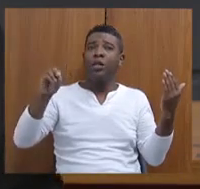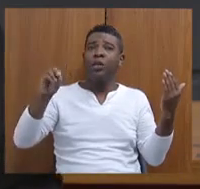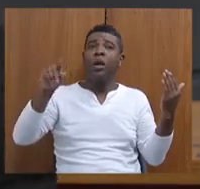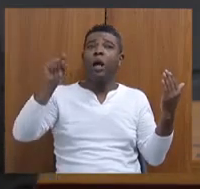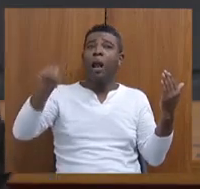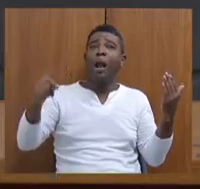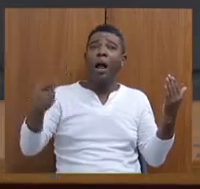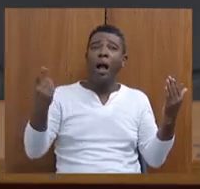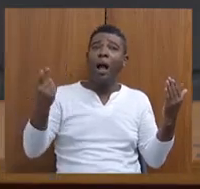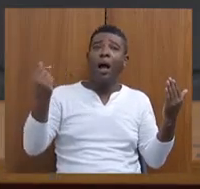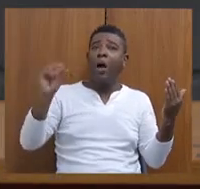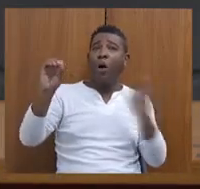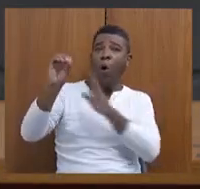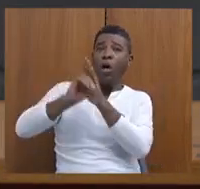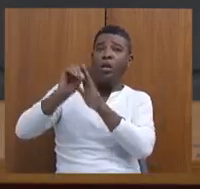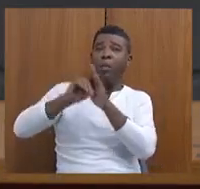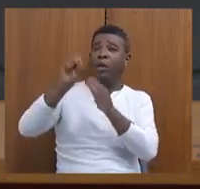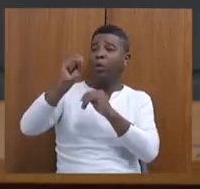milhões